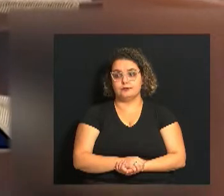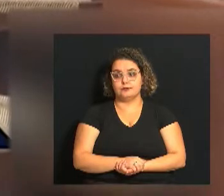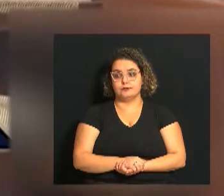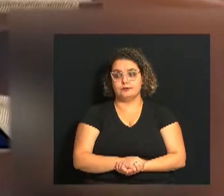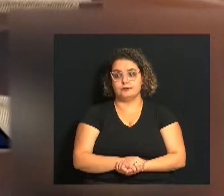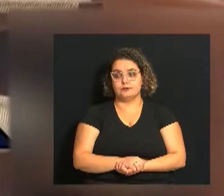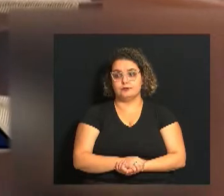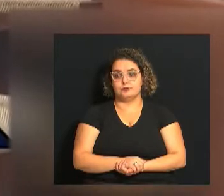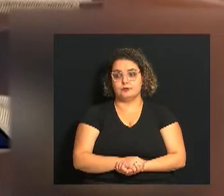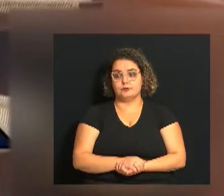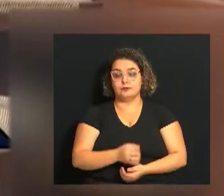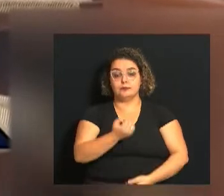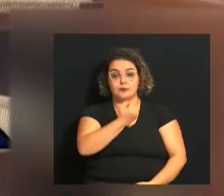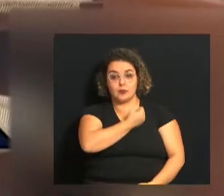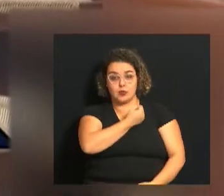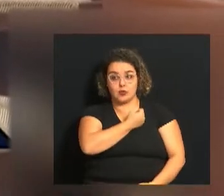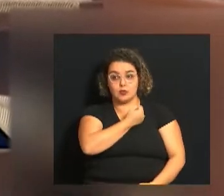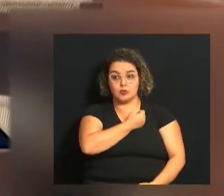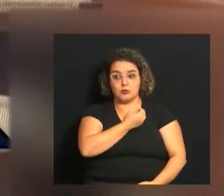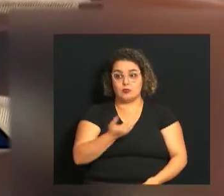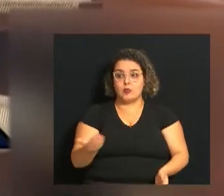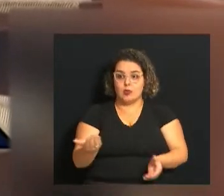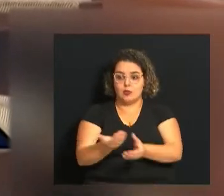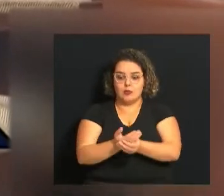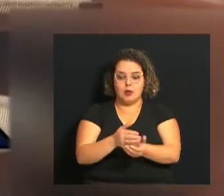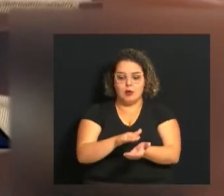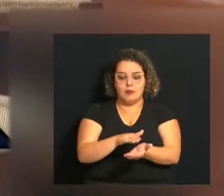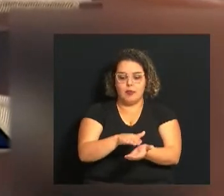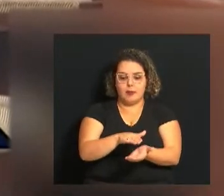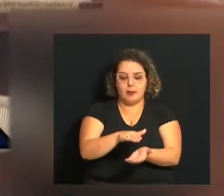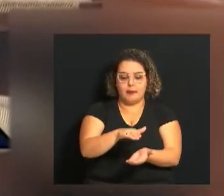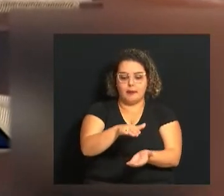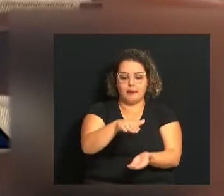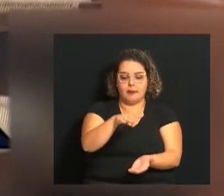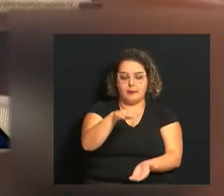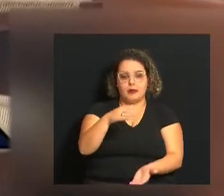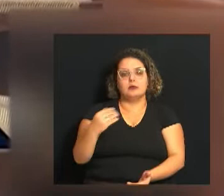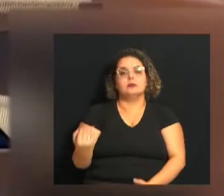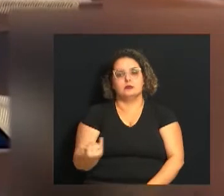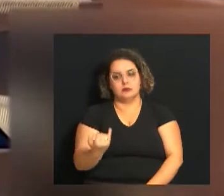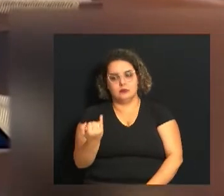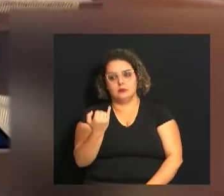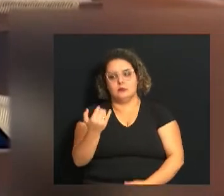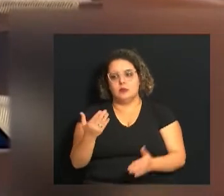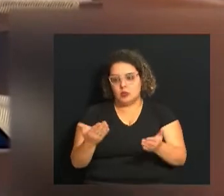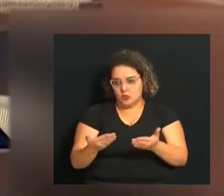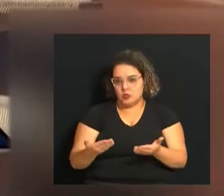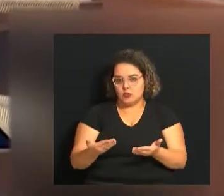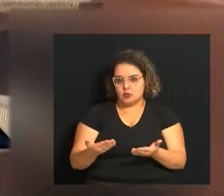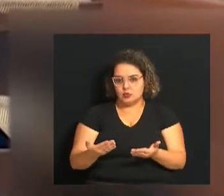O número de processos escritos em papel é fundamental. Hoje, tudo praticamente está de